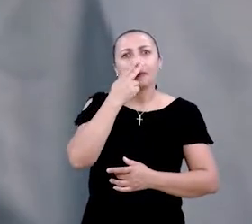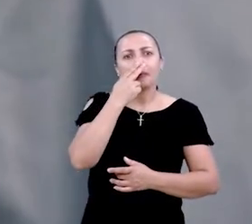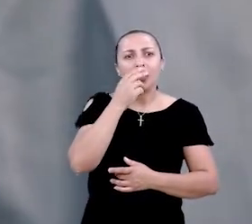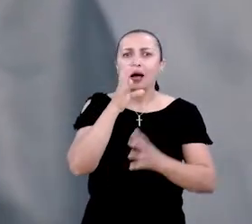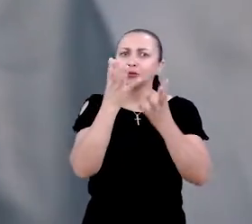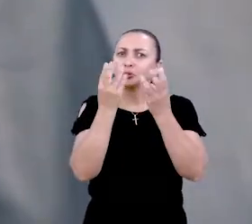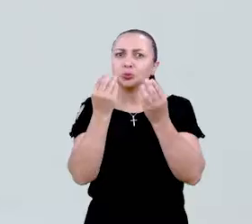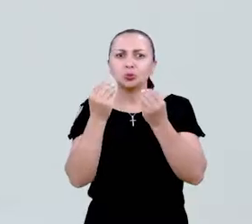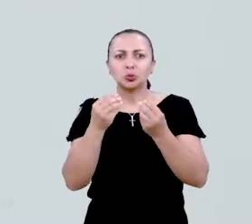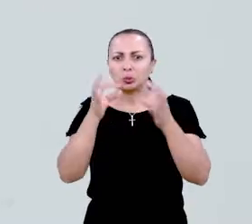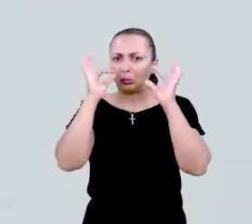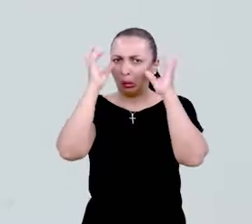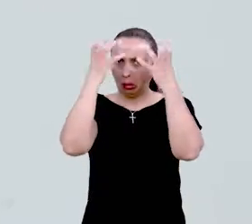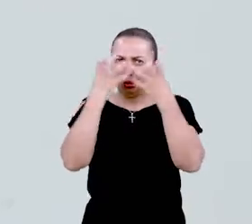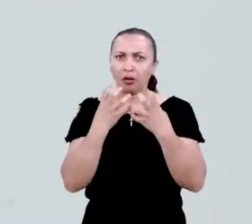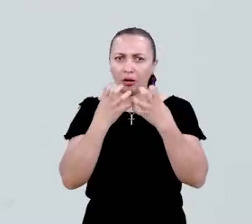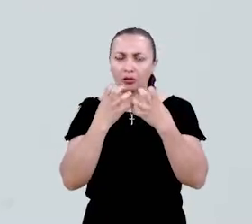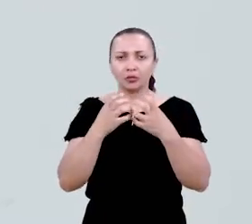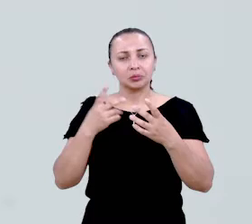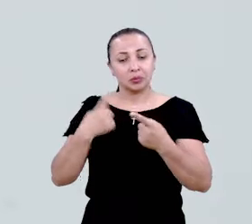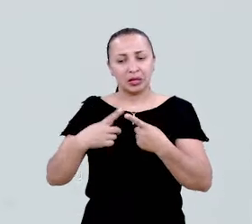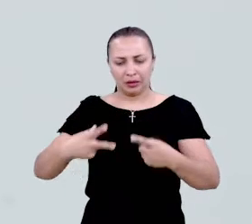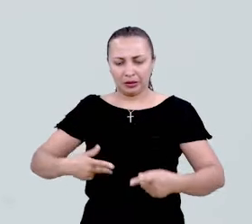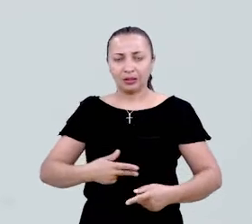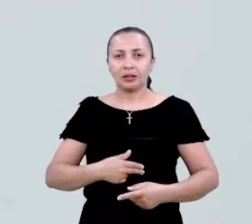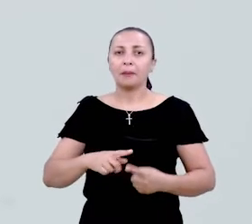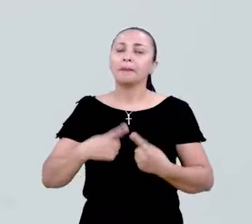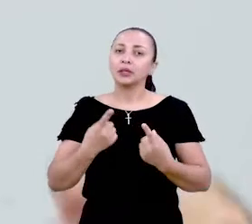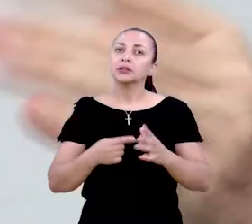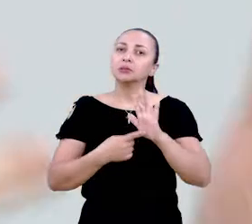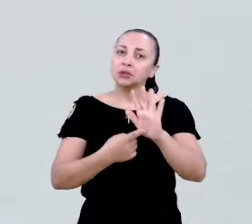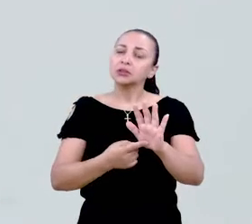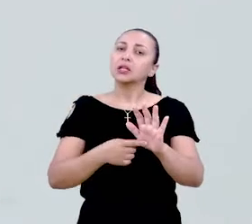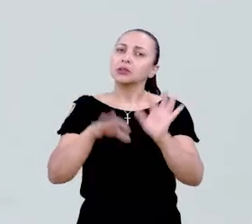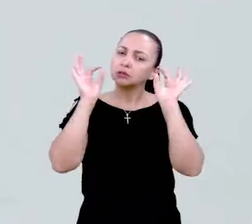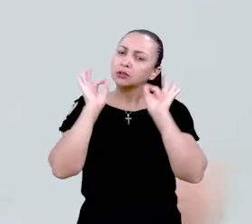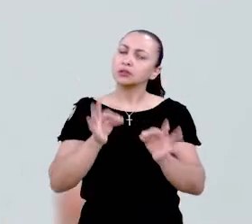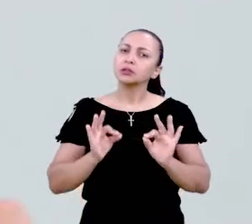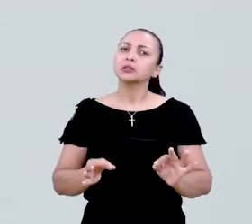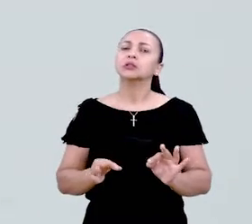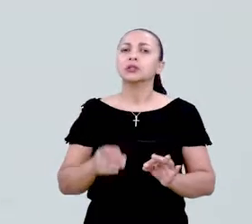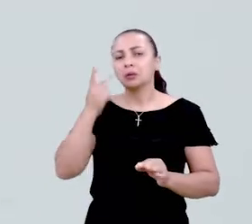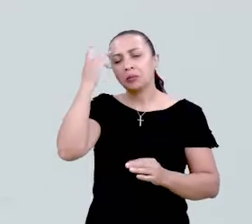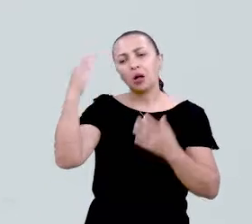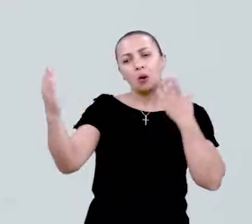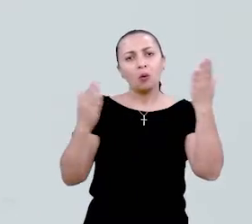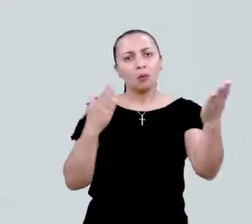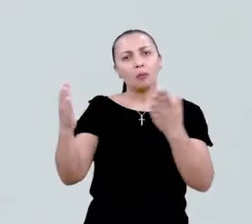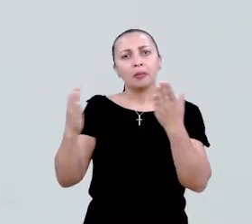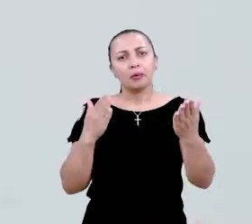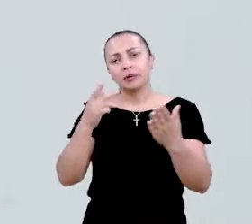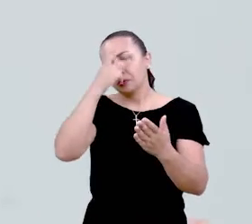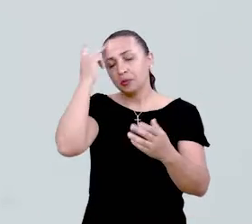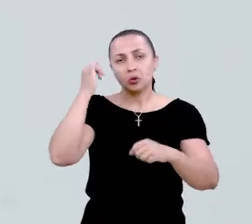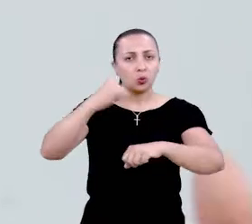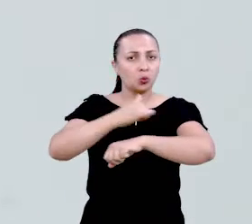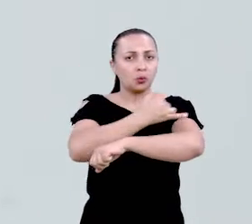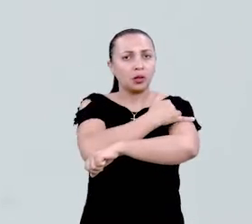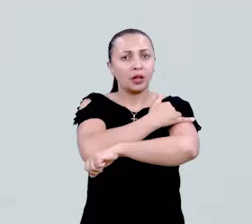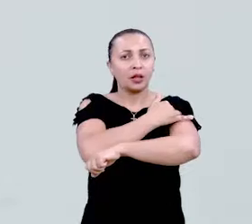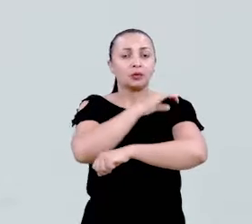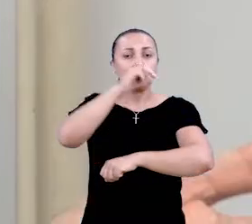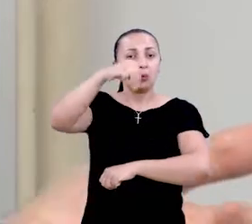intervenção cirúrgica, mas ela tem se mostrado muito mais eficaz quando você compara indivíduos com